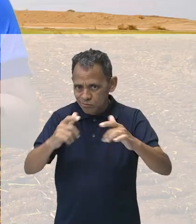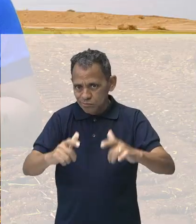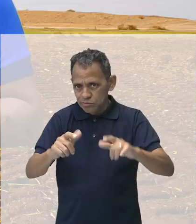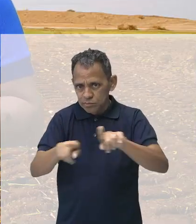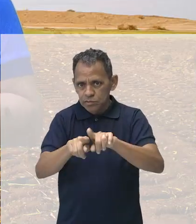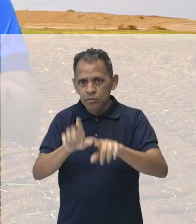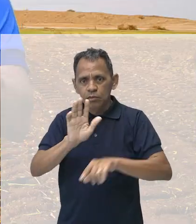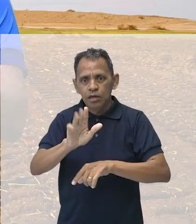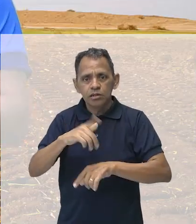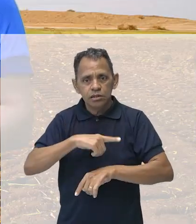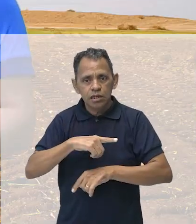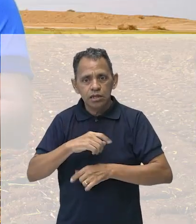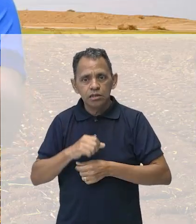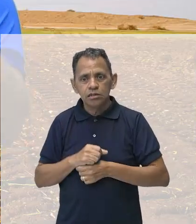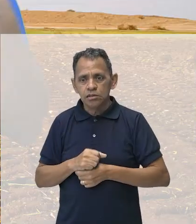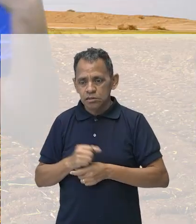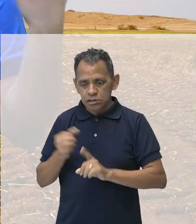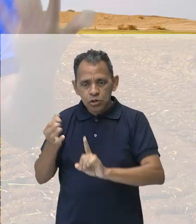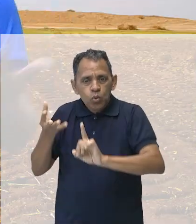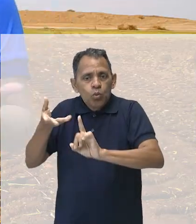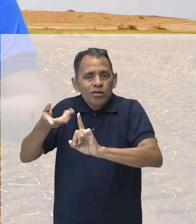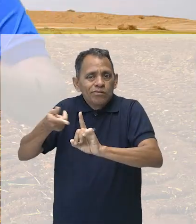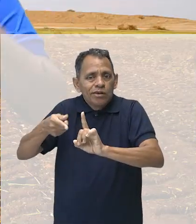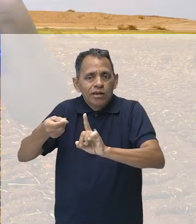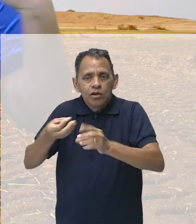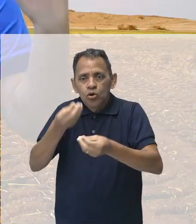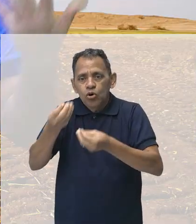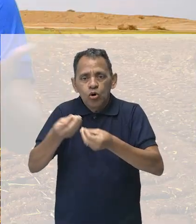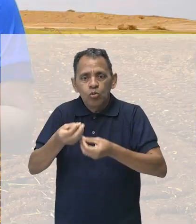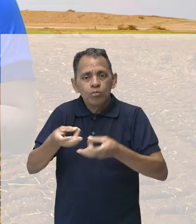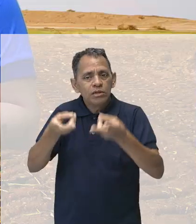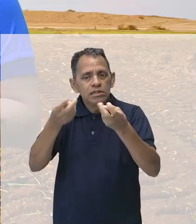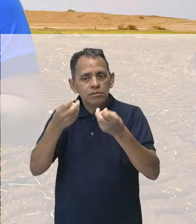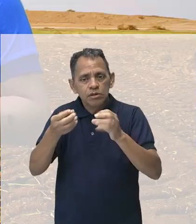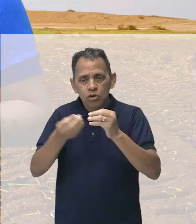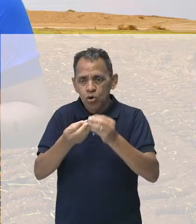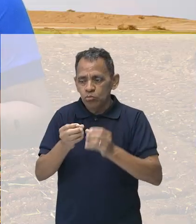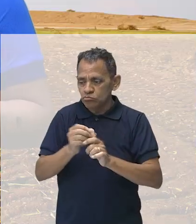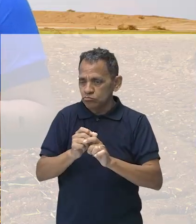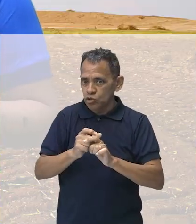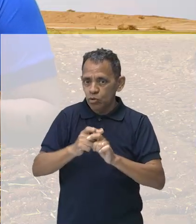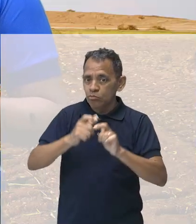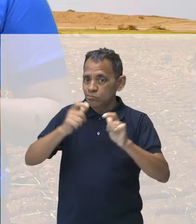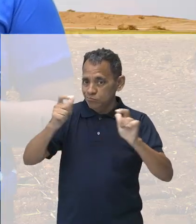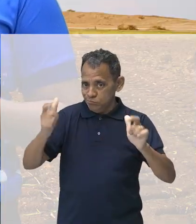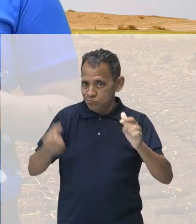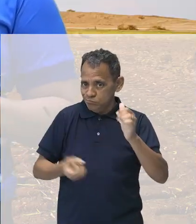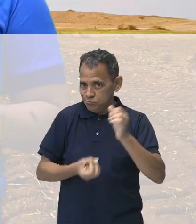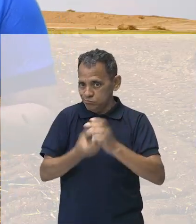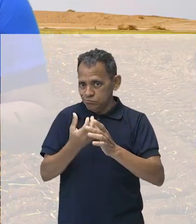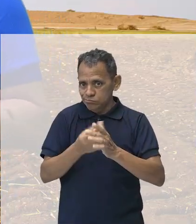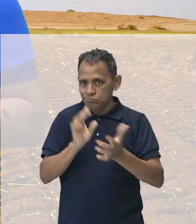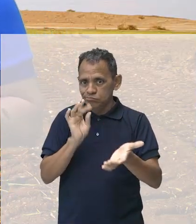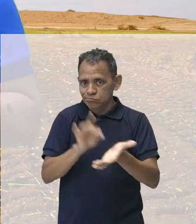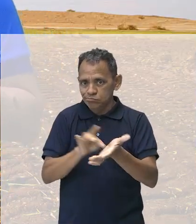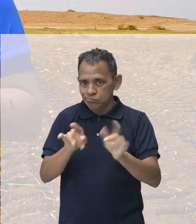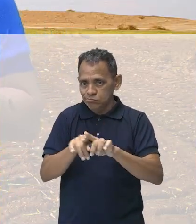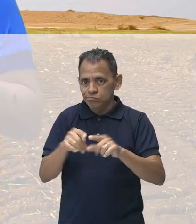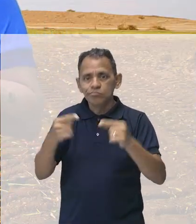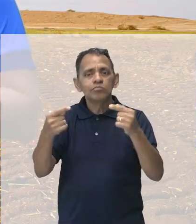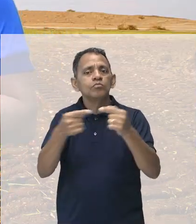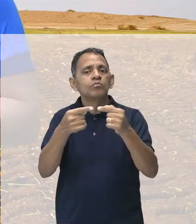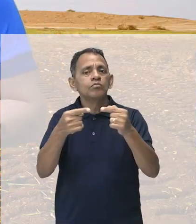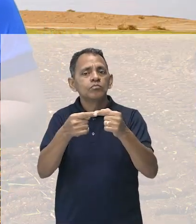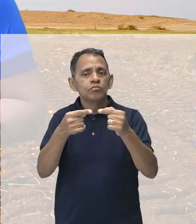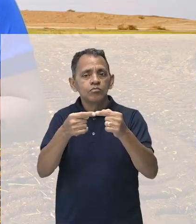tendo que se qualificar para ver essas novidades, para aumentar também ali a sua produção de acordo com a